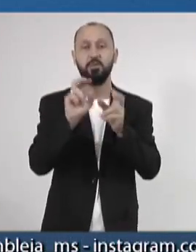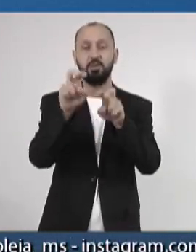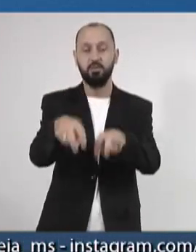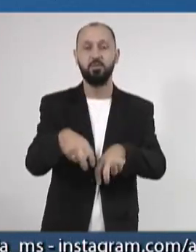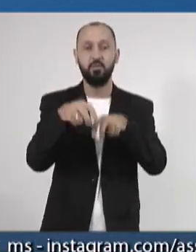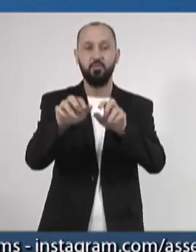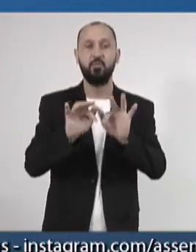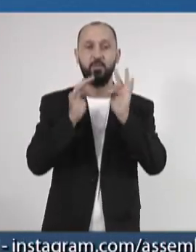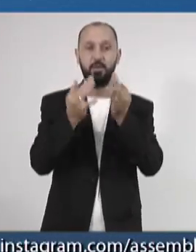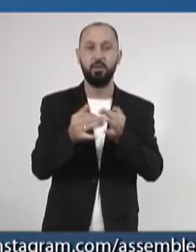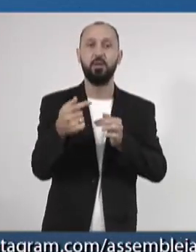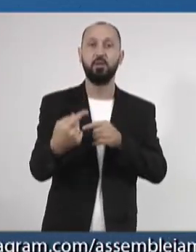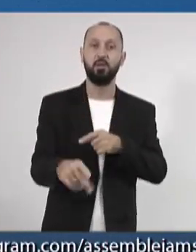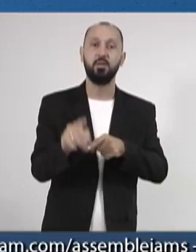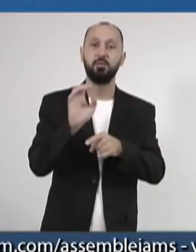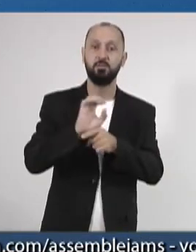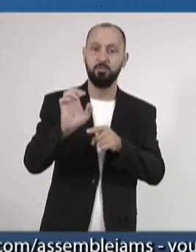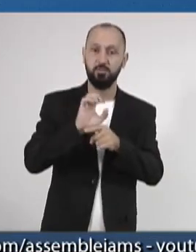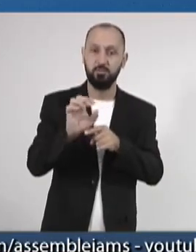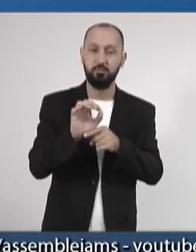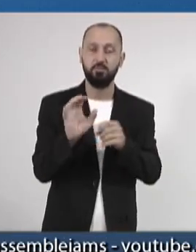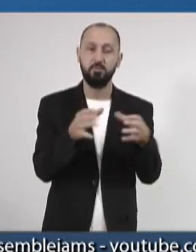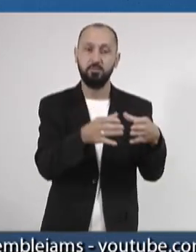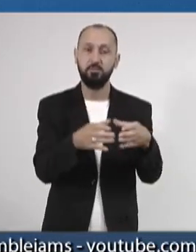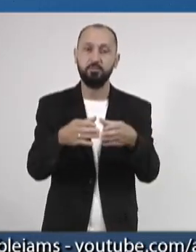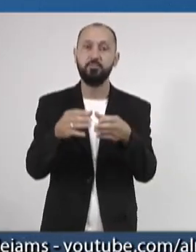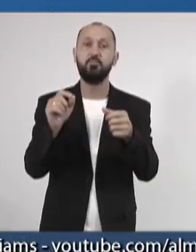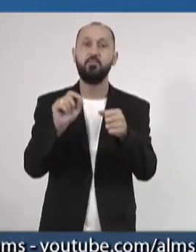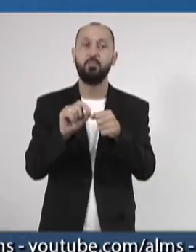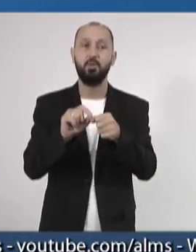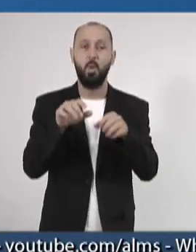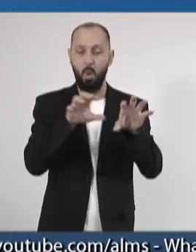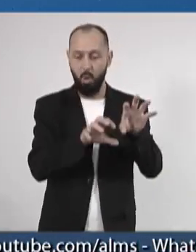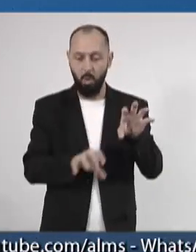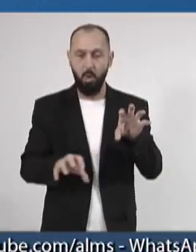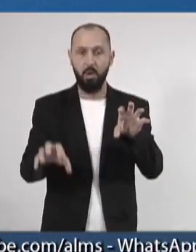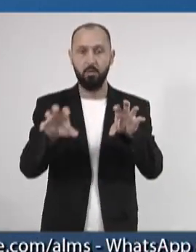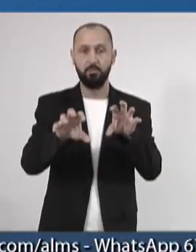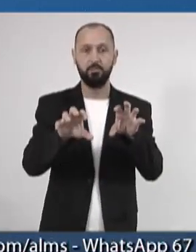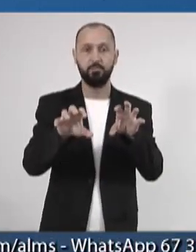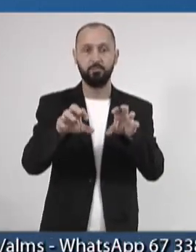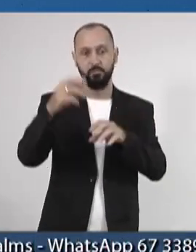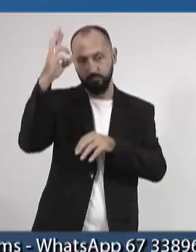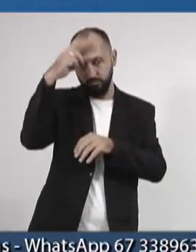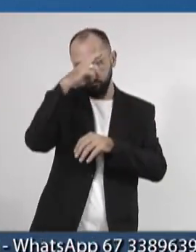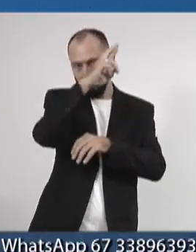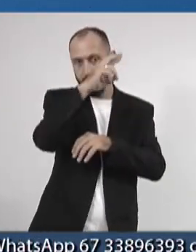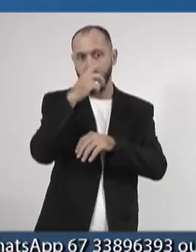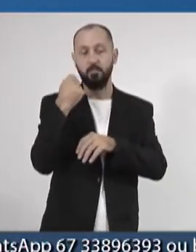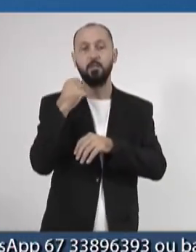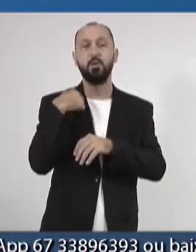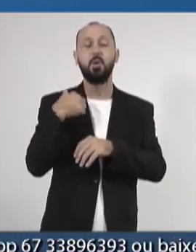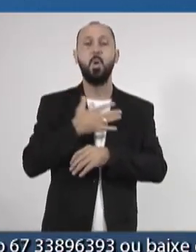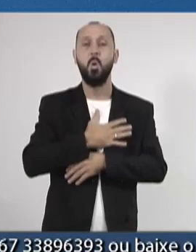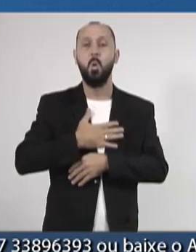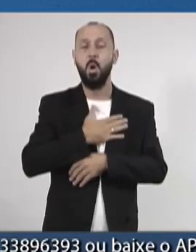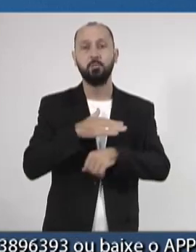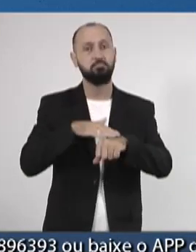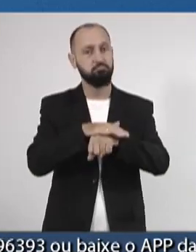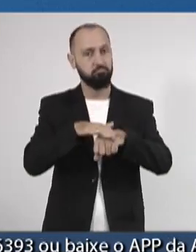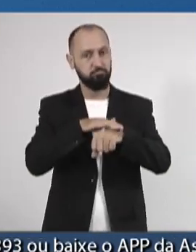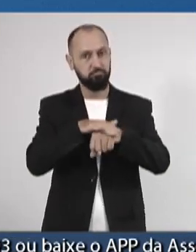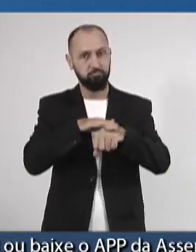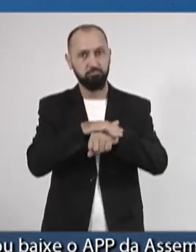agricultura familiar aqui no Estado, em arranjos produtivos locais, deputado Rinaldo. E gostei muito da